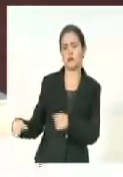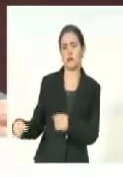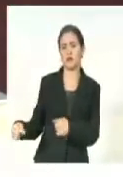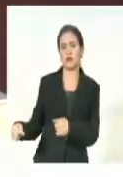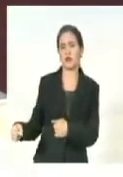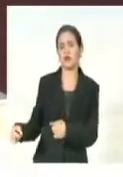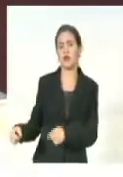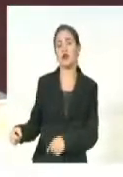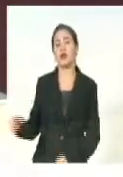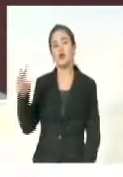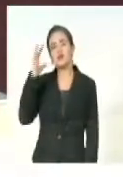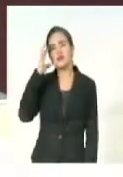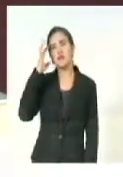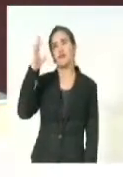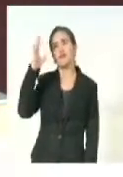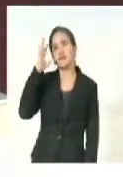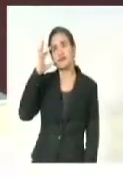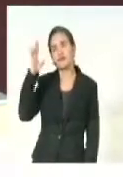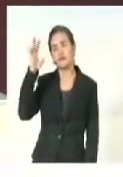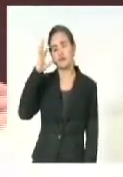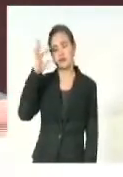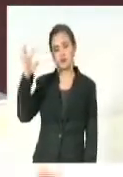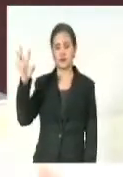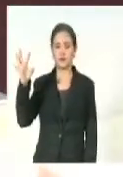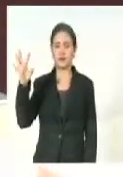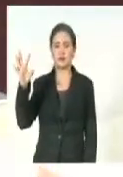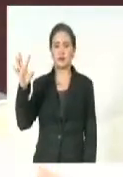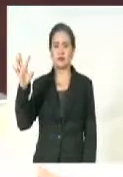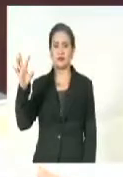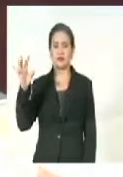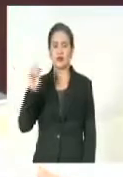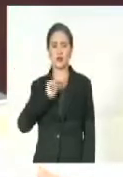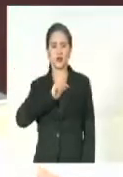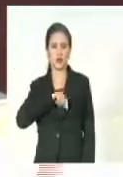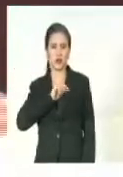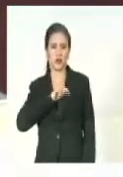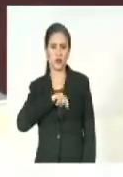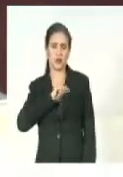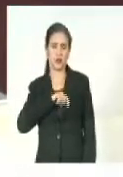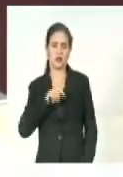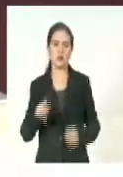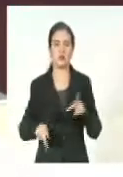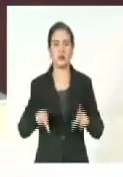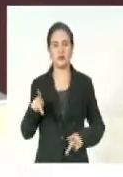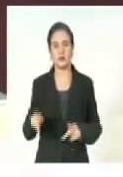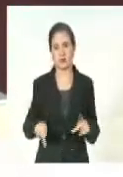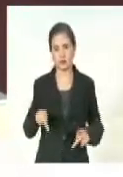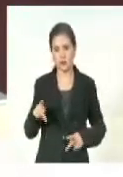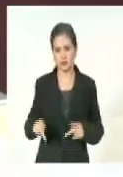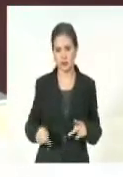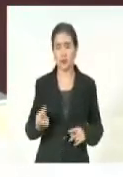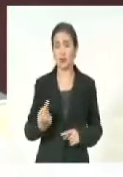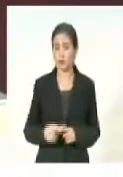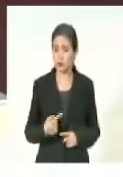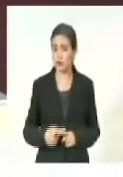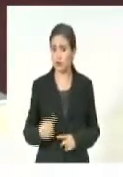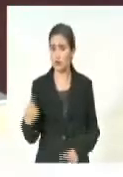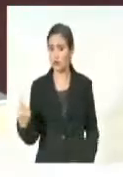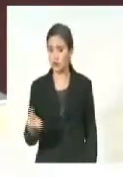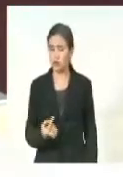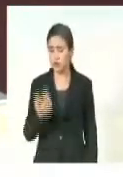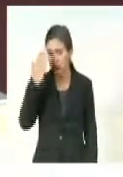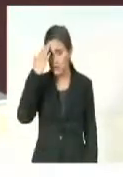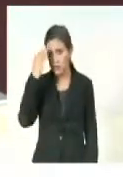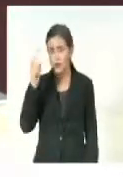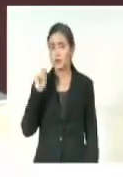moral, quando a gente sabe que ilusão moral teve